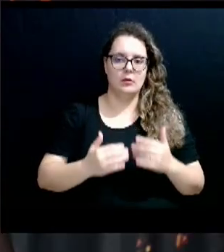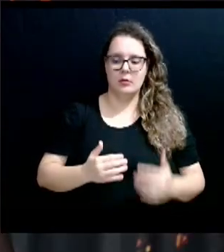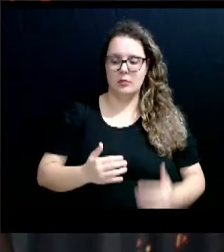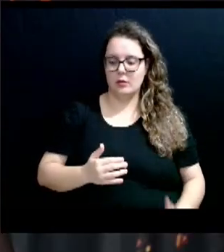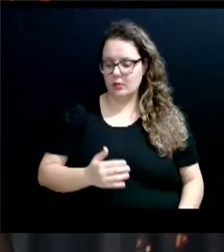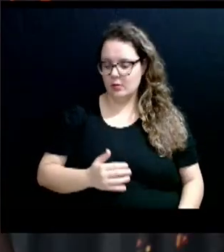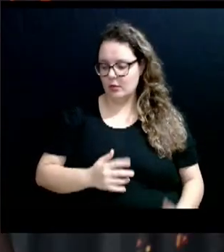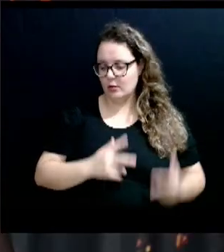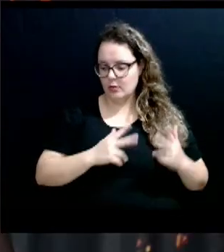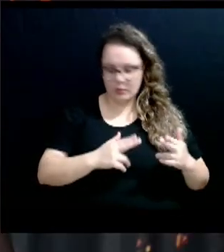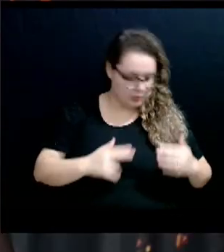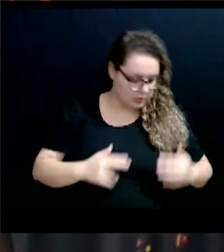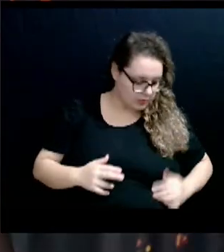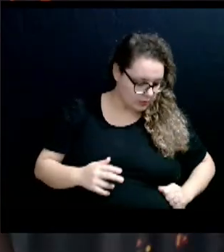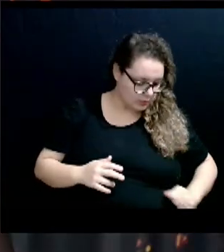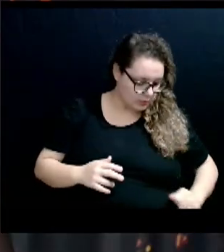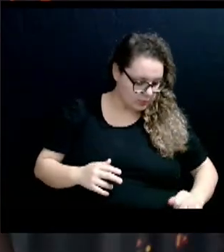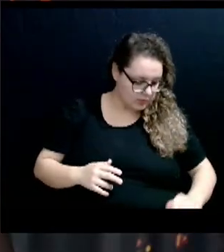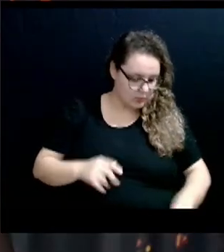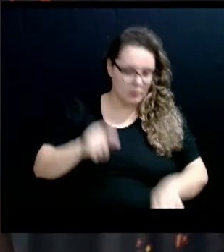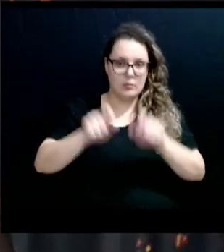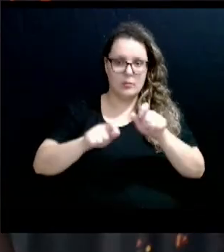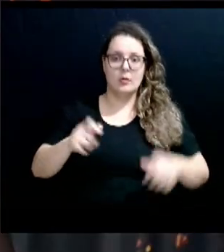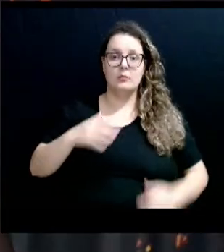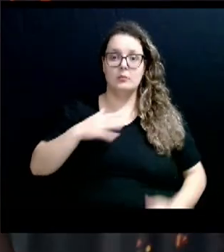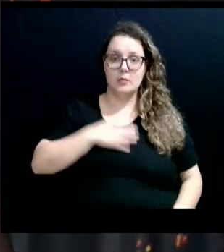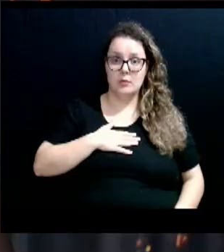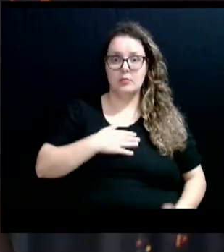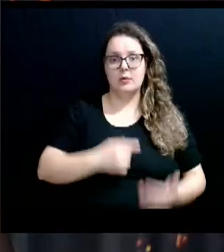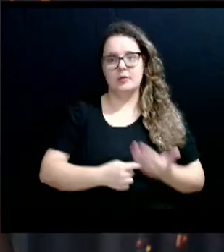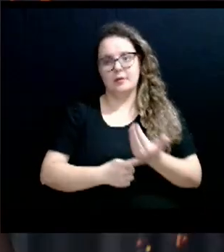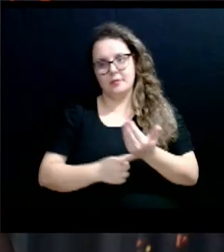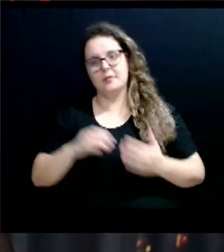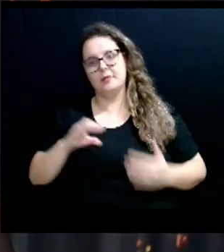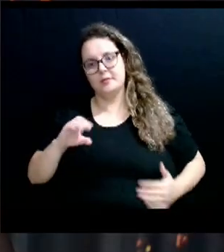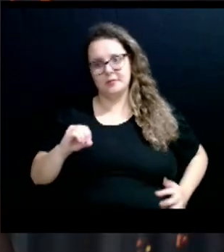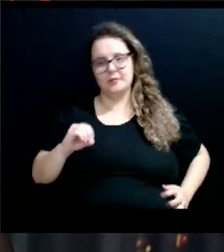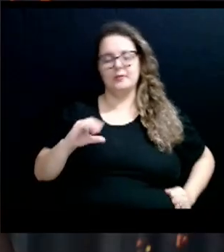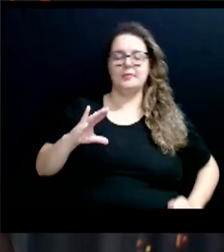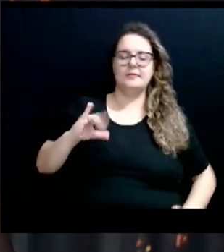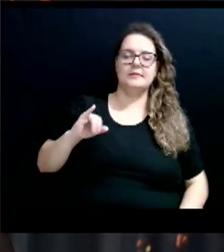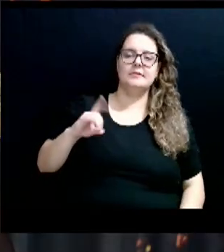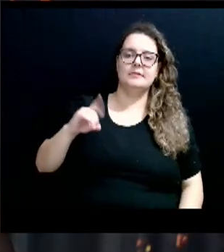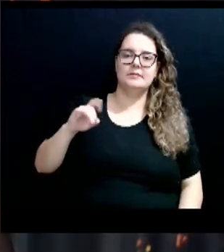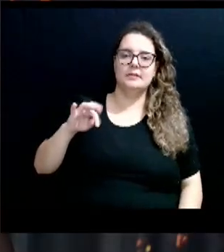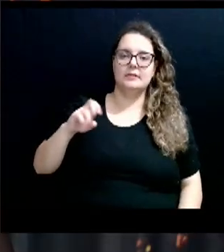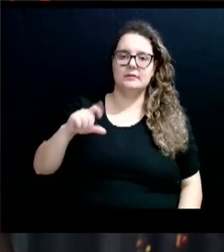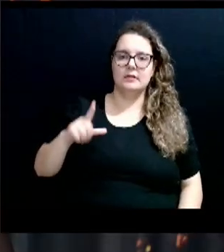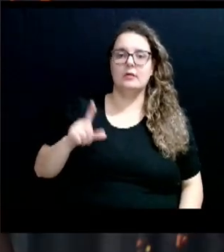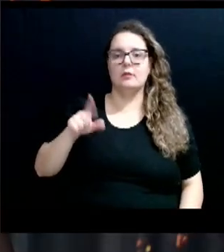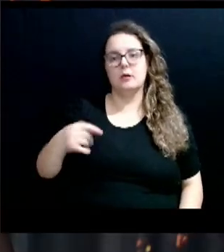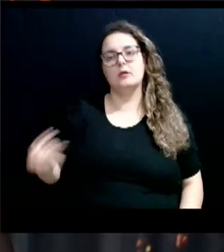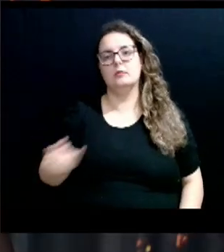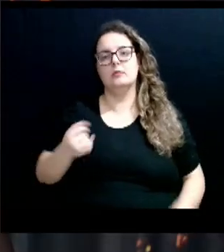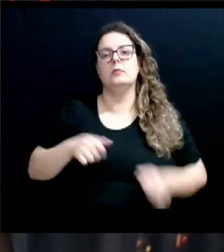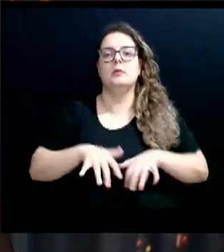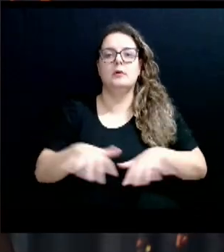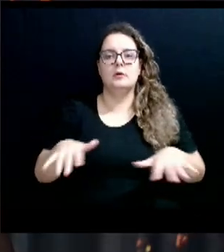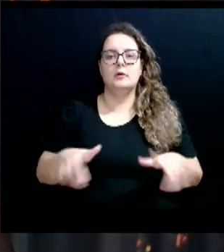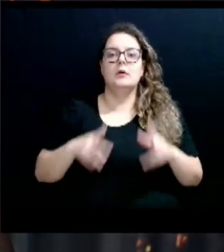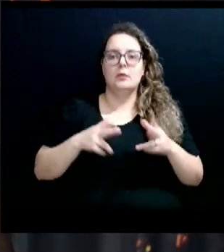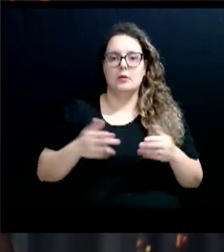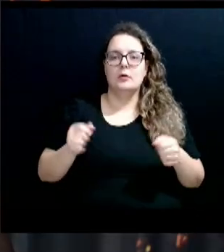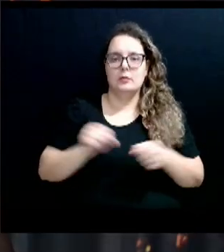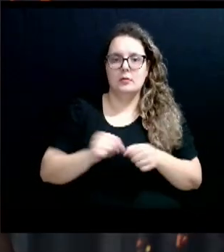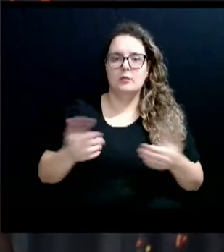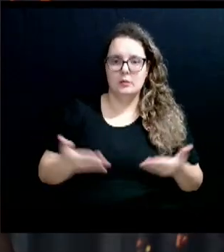Então, para mim, a tecnologia ocidental, né, ela era importante para a gente ampliar, que é o que a gente está fazendo aqui agora, ampliar a